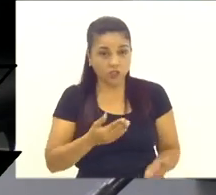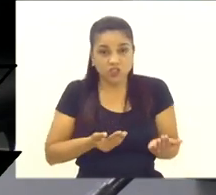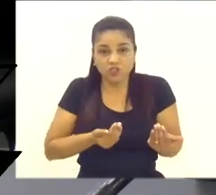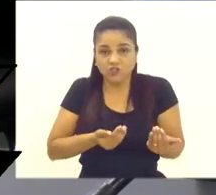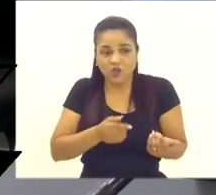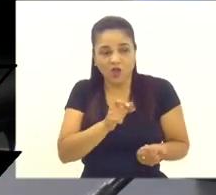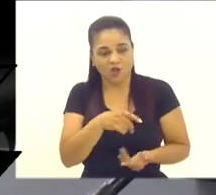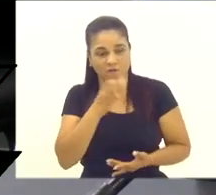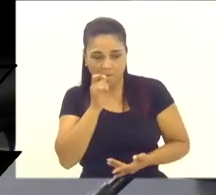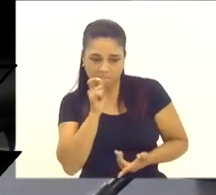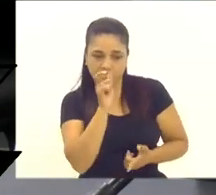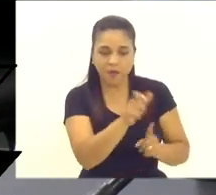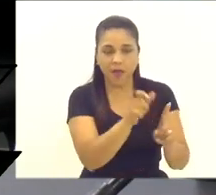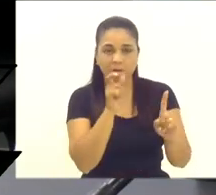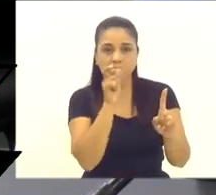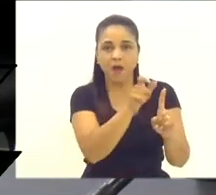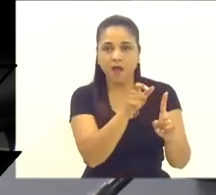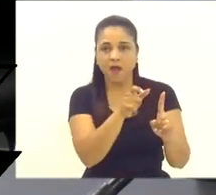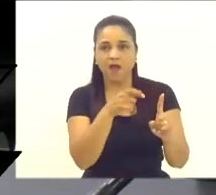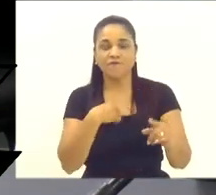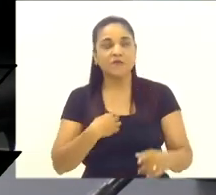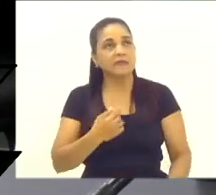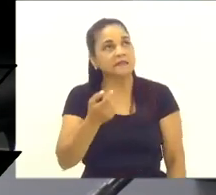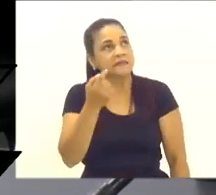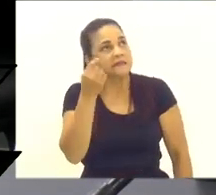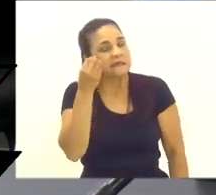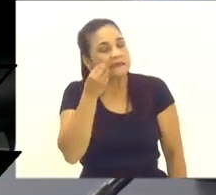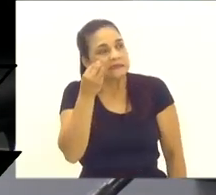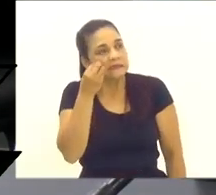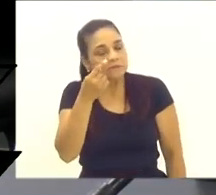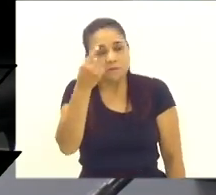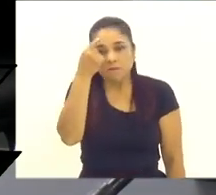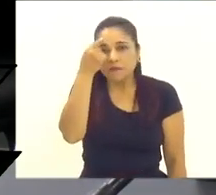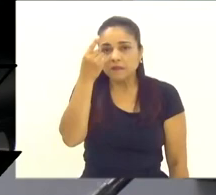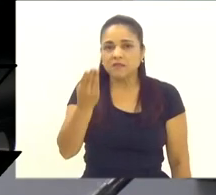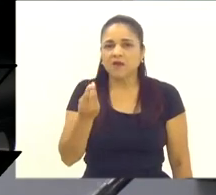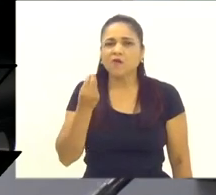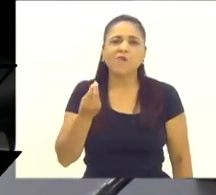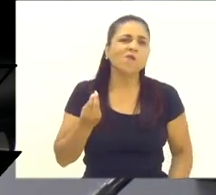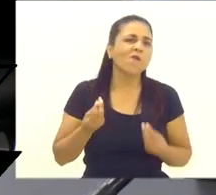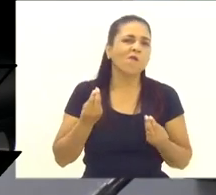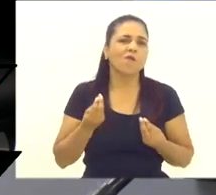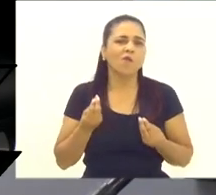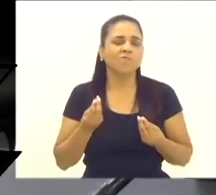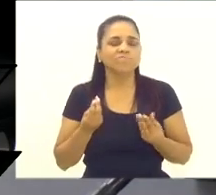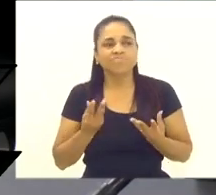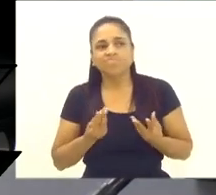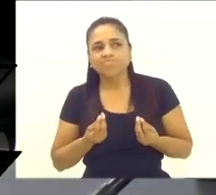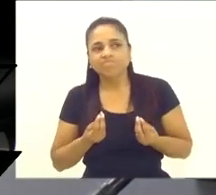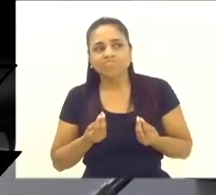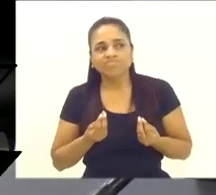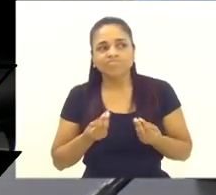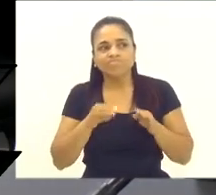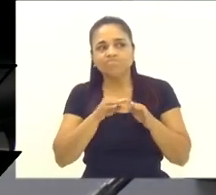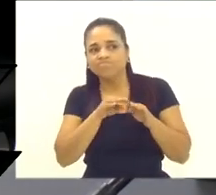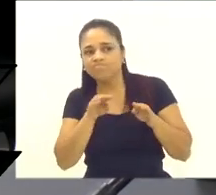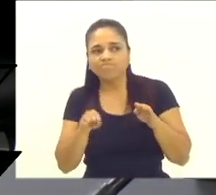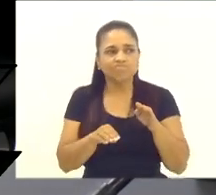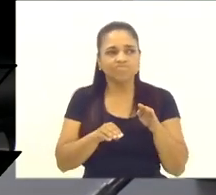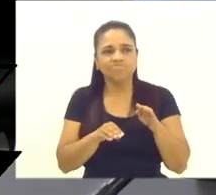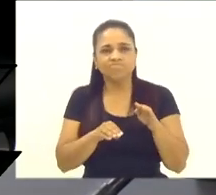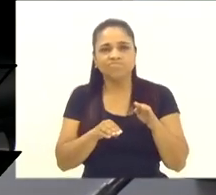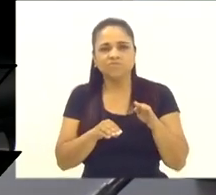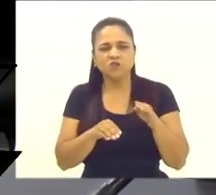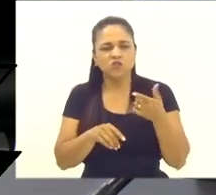nunca vai ver eu fiquei até tentando pensar o que poderia ser um né uma desqualificação parecida